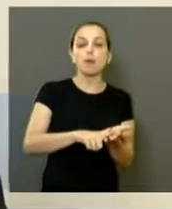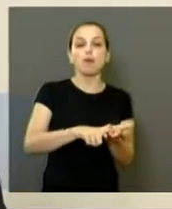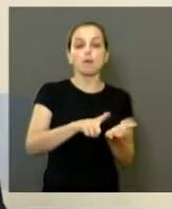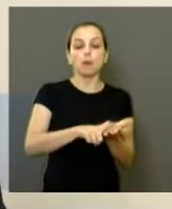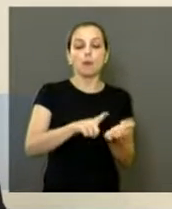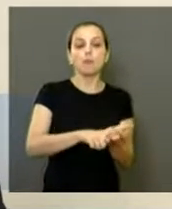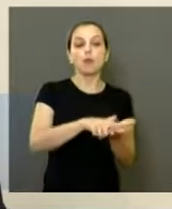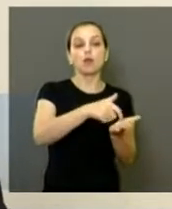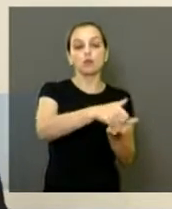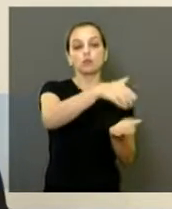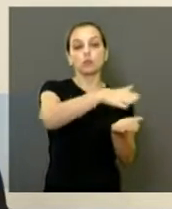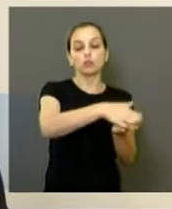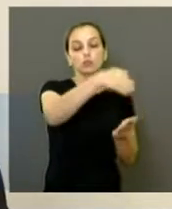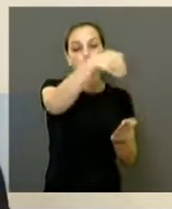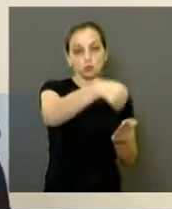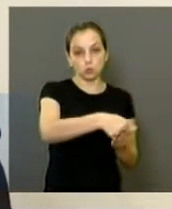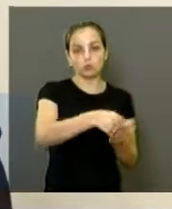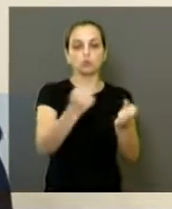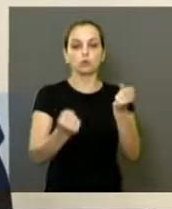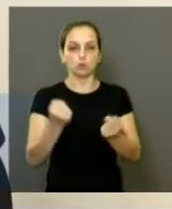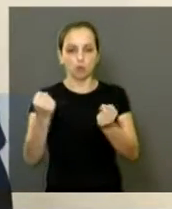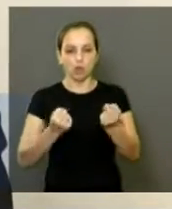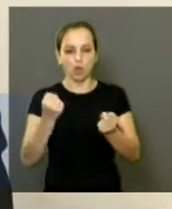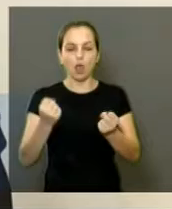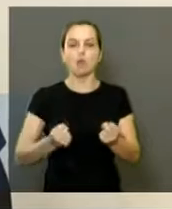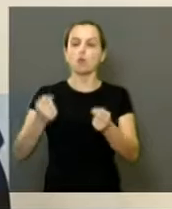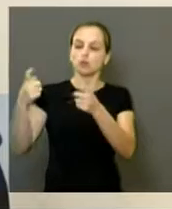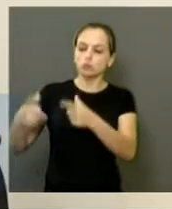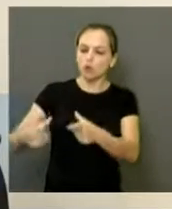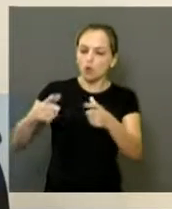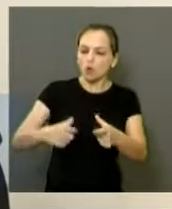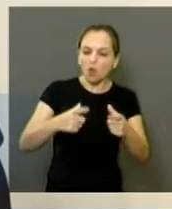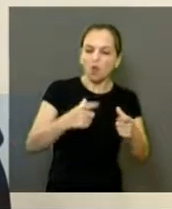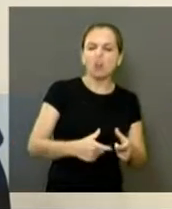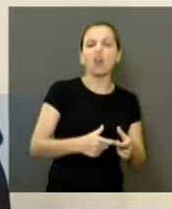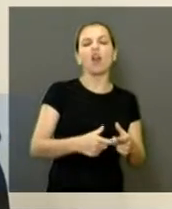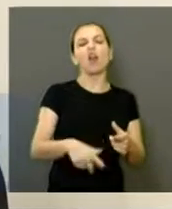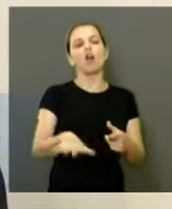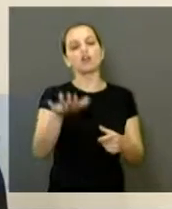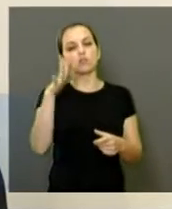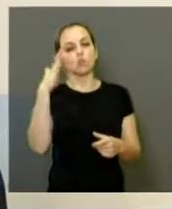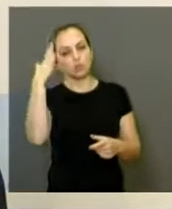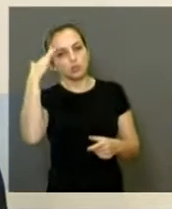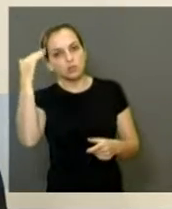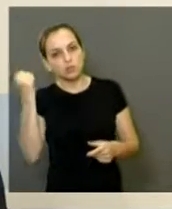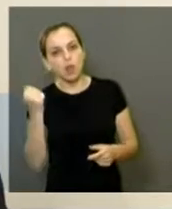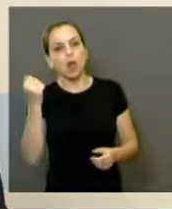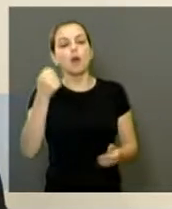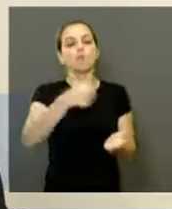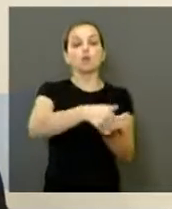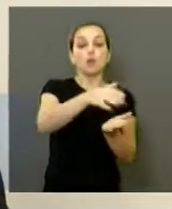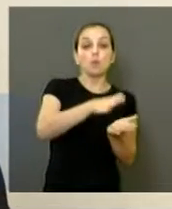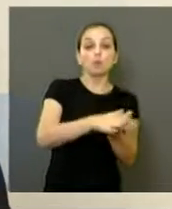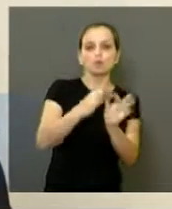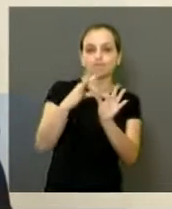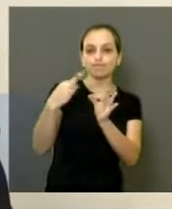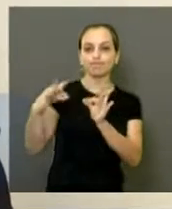do veículo ele está em algum lugar recebendo a informação e fazendo a multa à distância